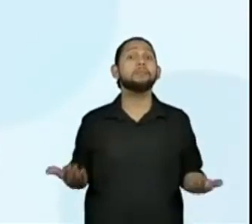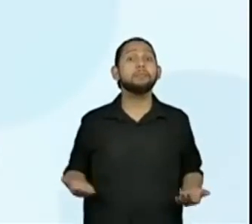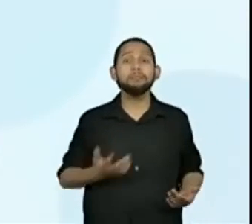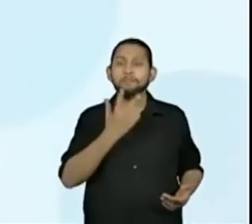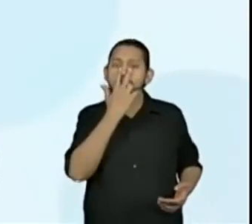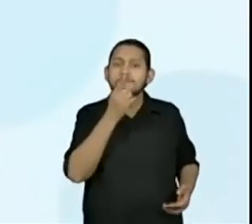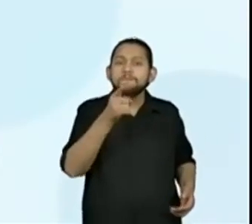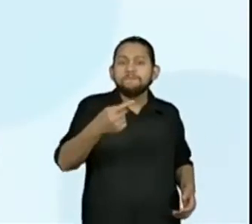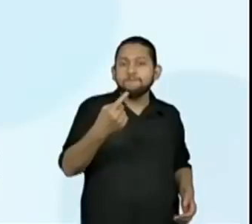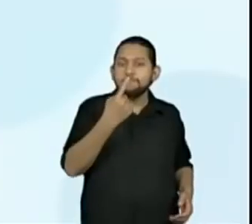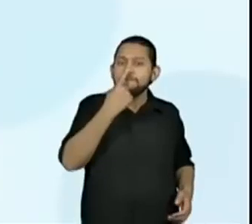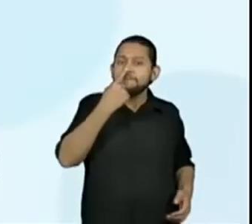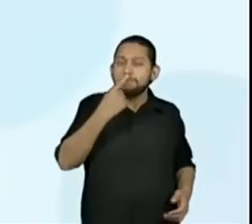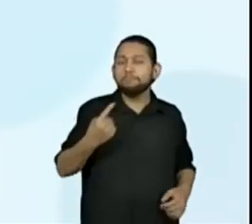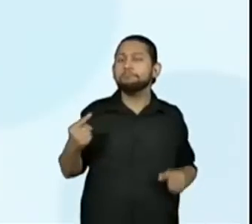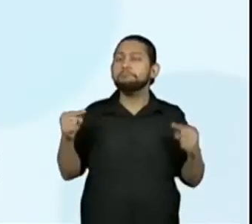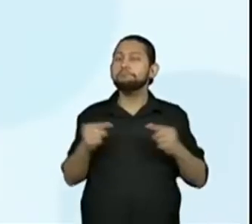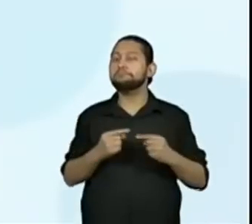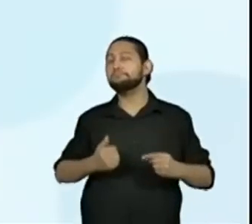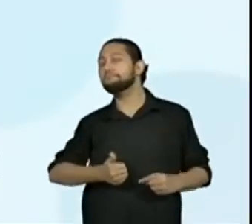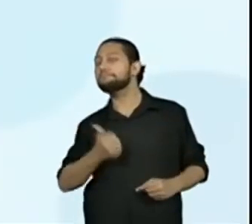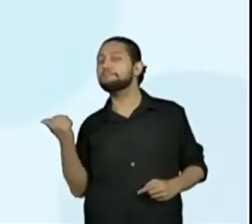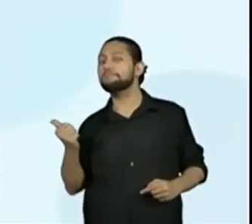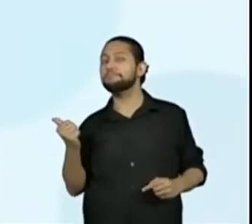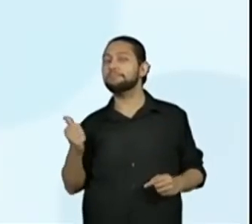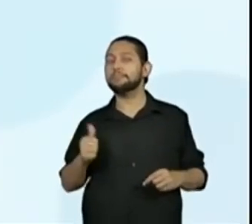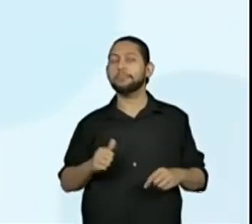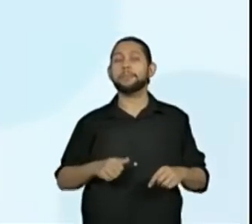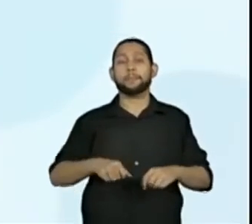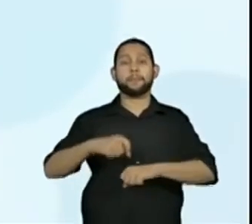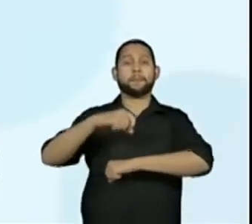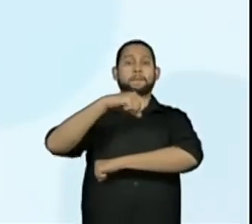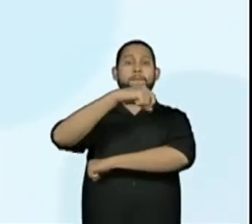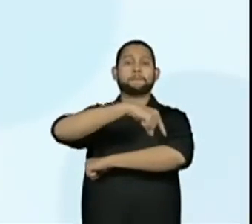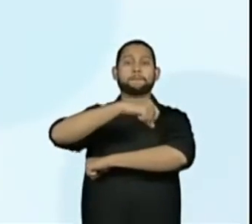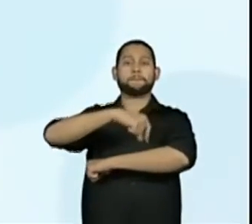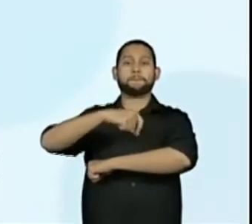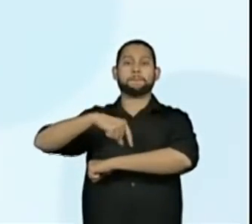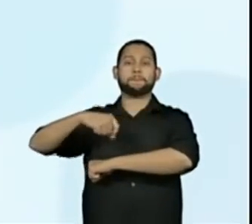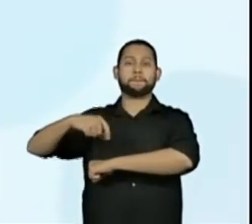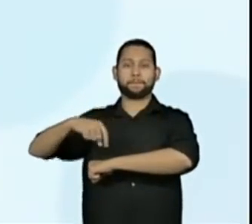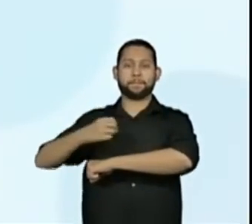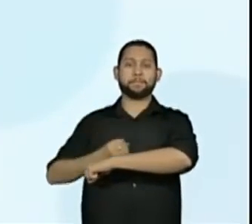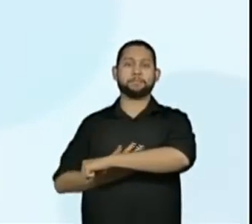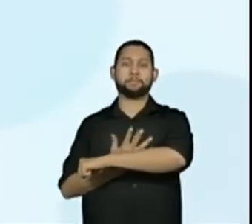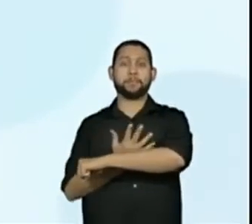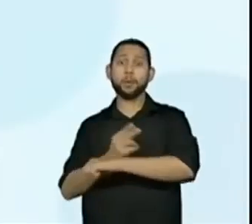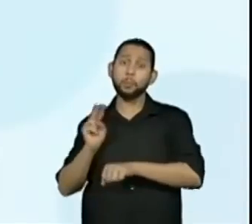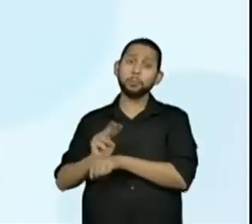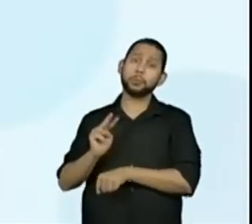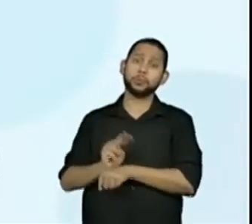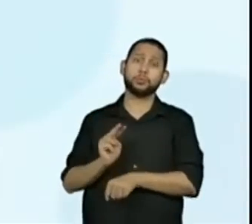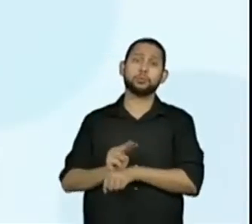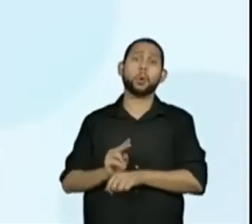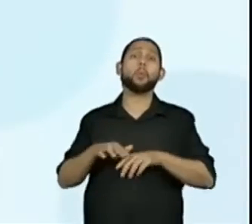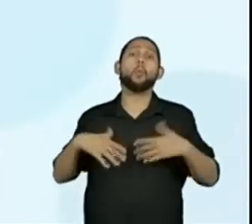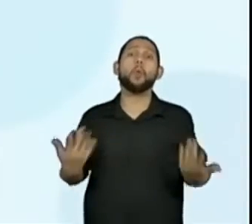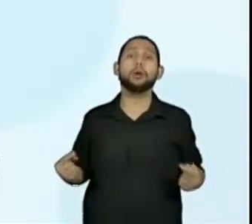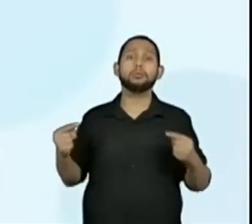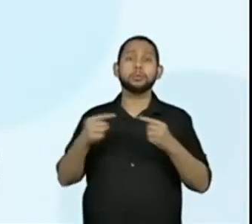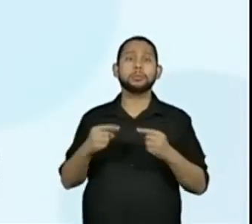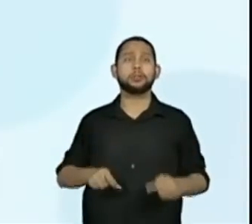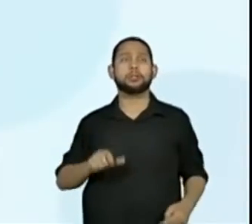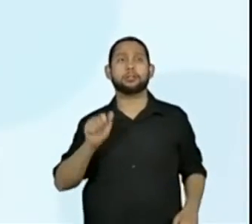vocês acham adequada ou mais adequada para uma horta para proteger essa horta porta